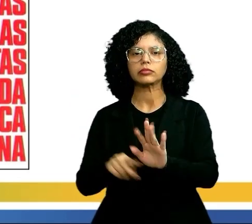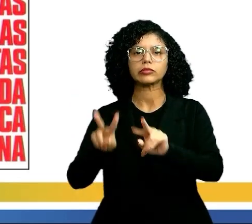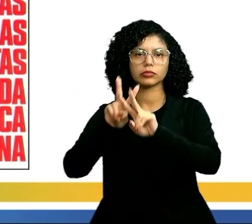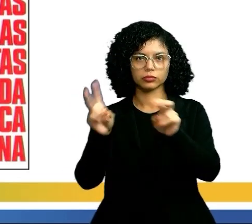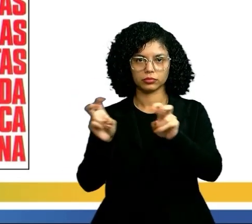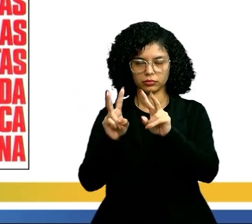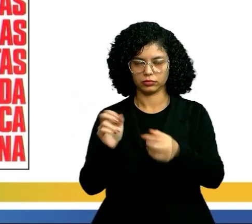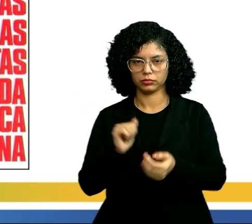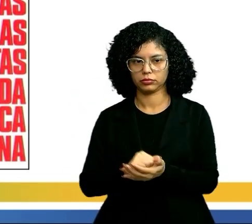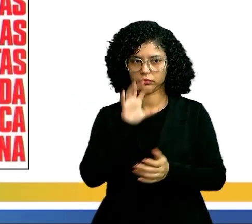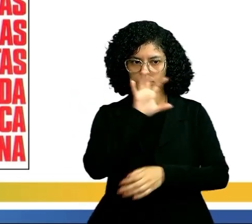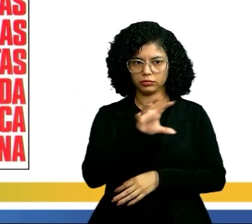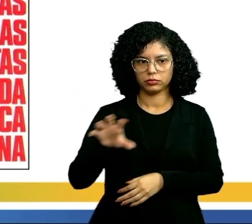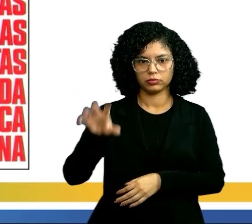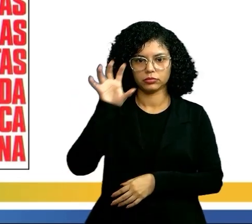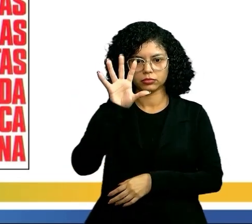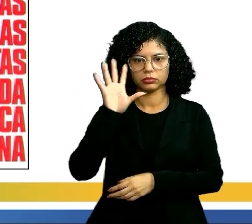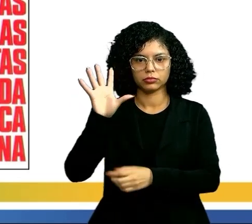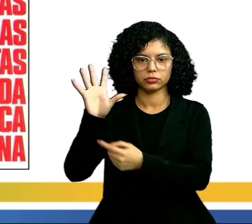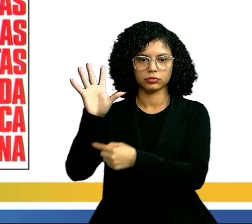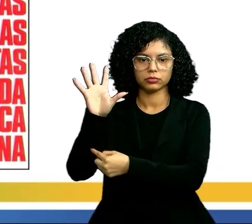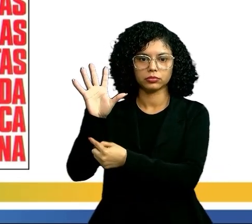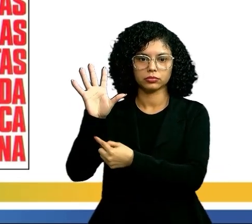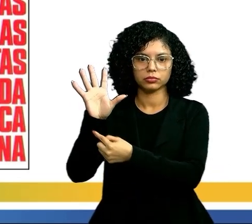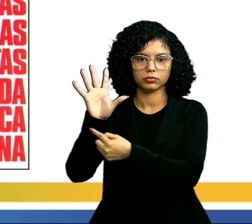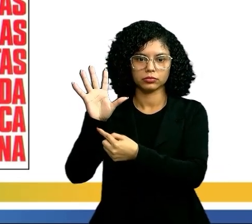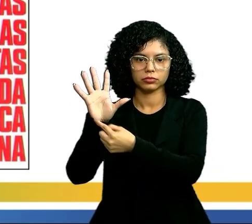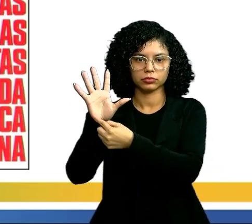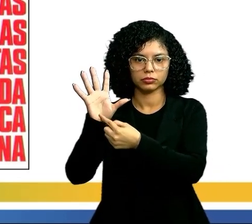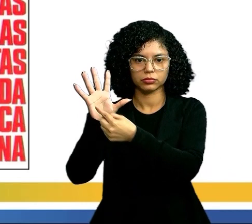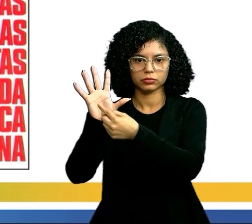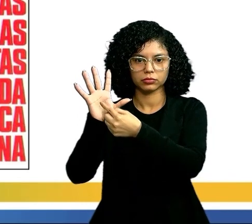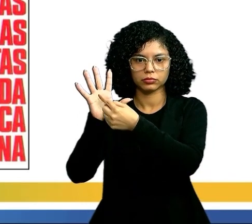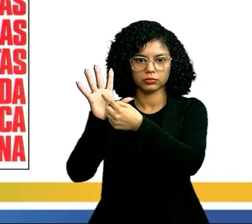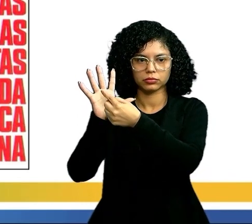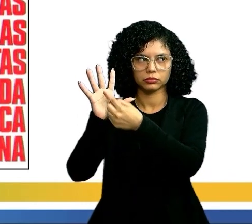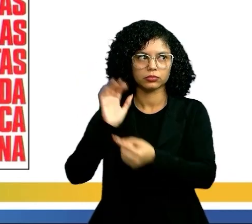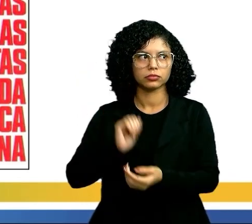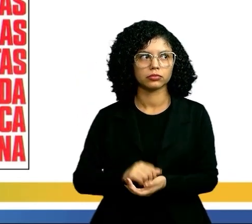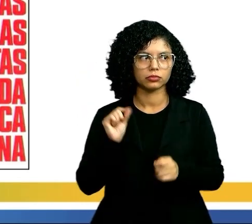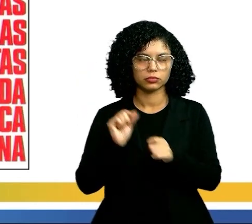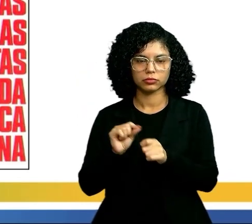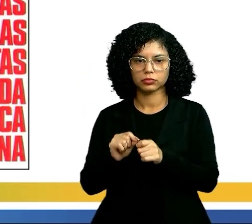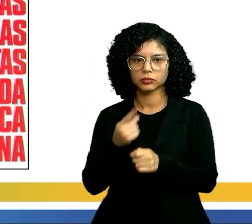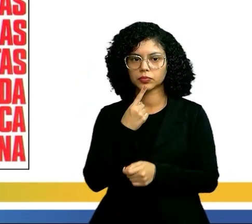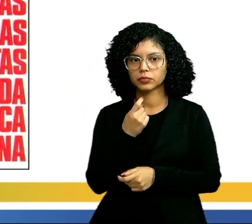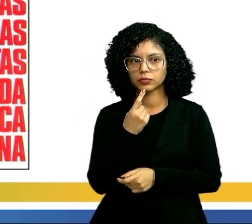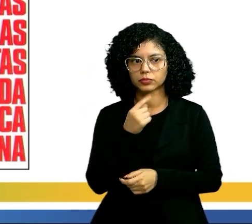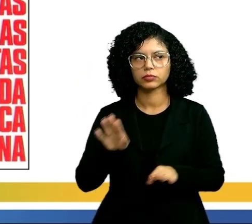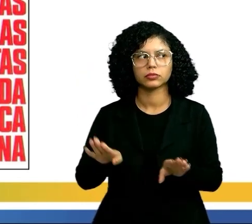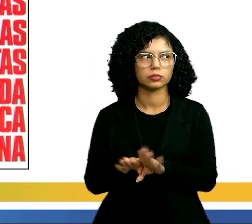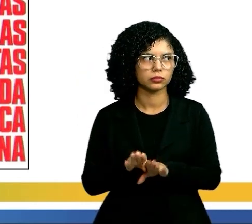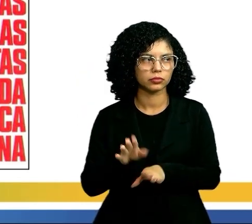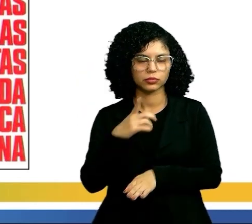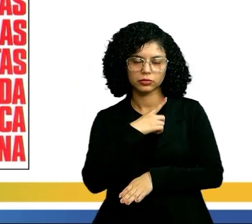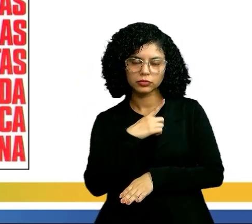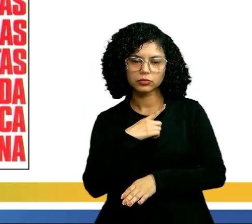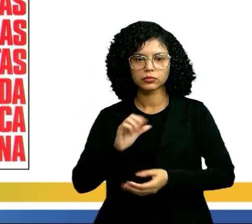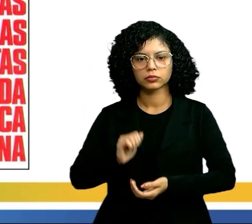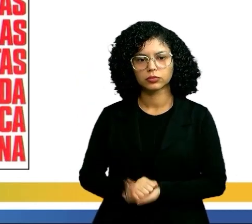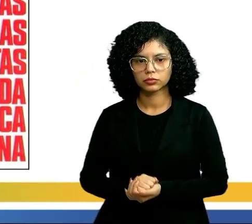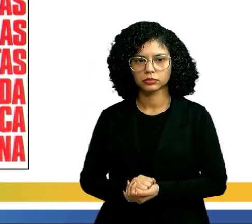temos aí o mapa da América Latina saindo da mão em forma de sangue, não é? Esse